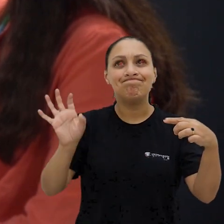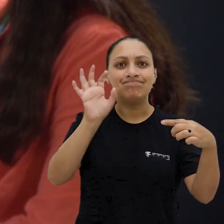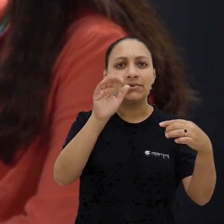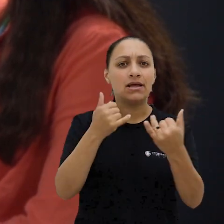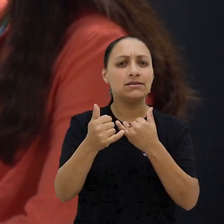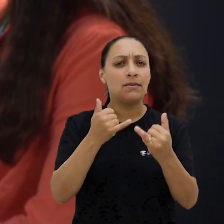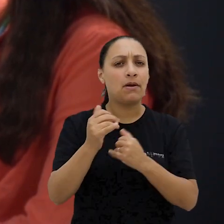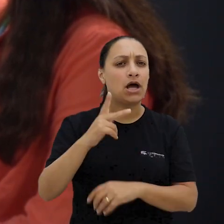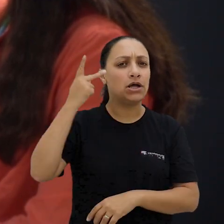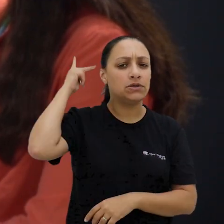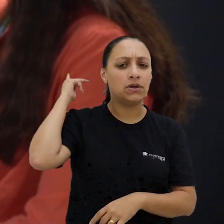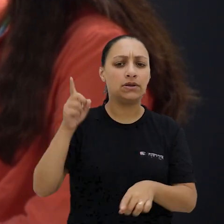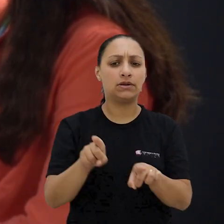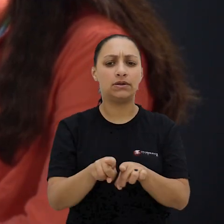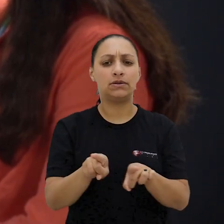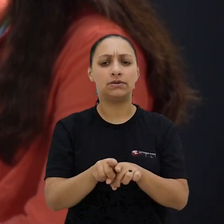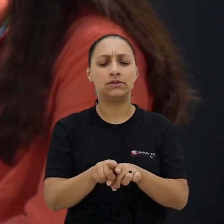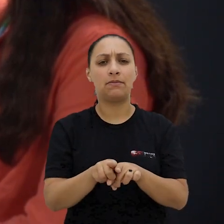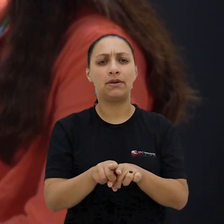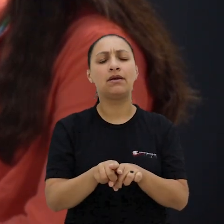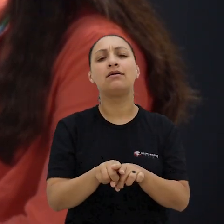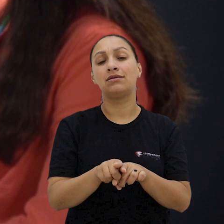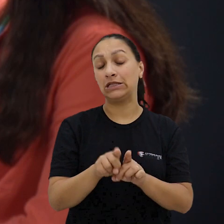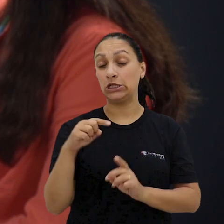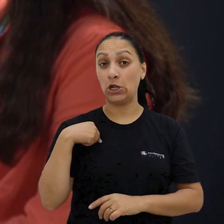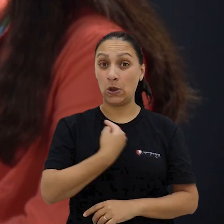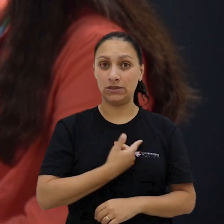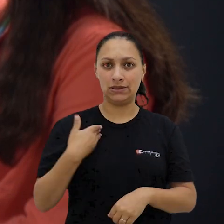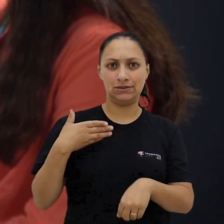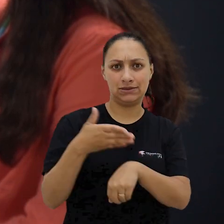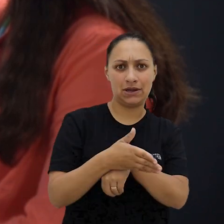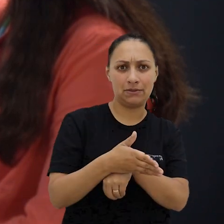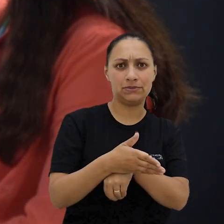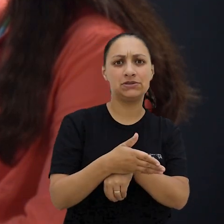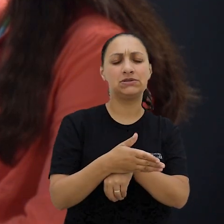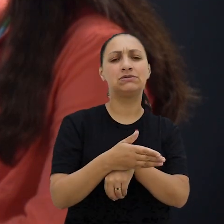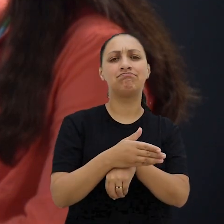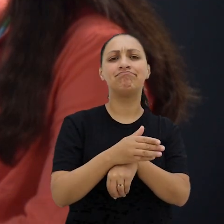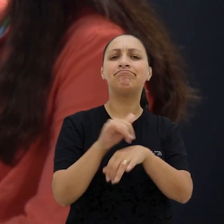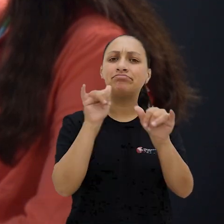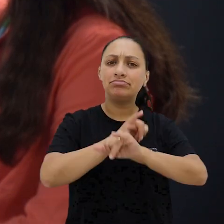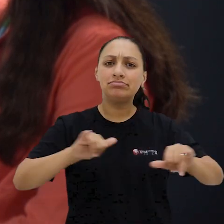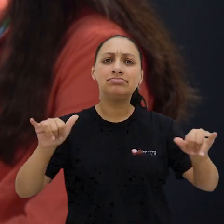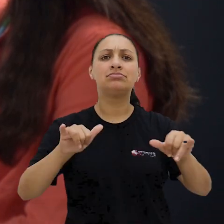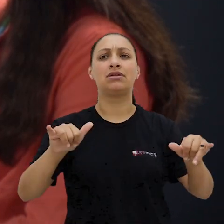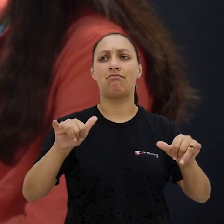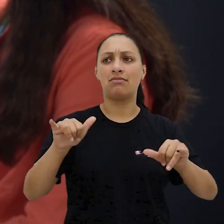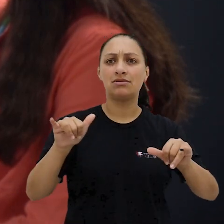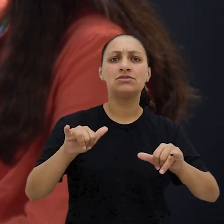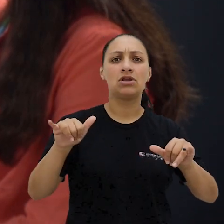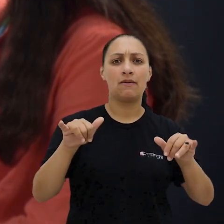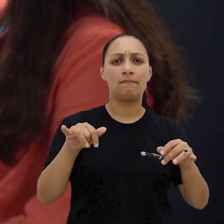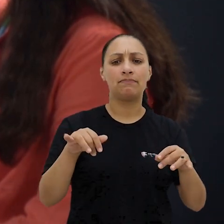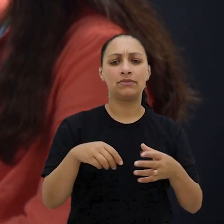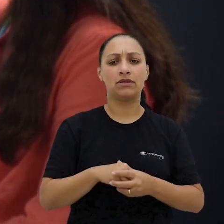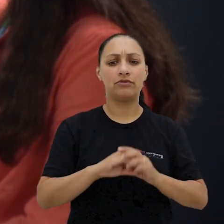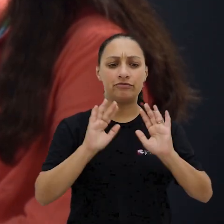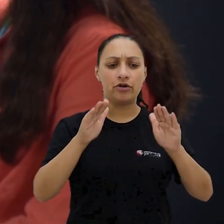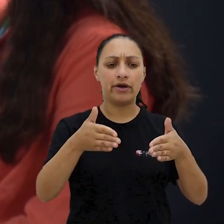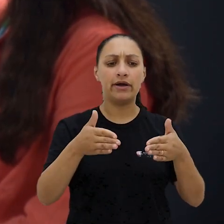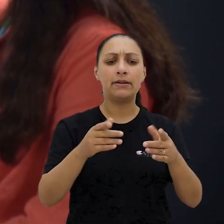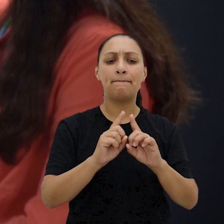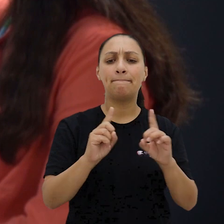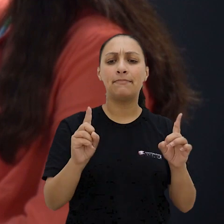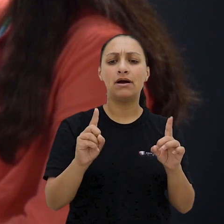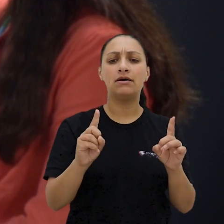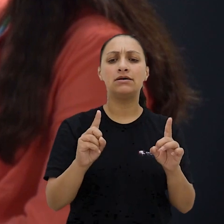pouco da história da própria HRN. A gente entrou como agência de publicidade e propaganda, empresa graduada foi Vale